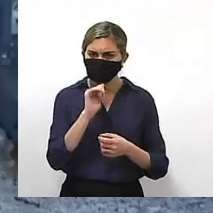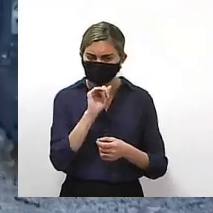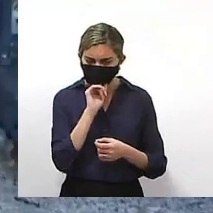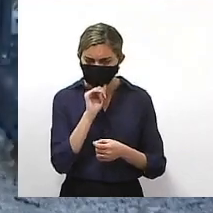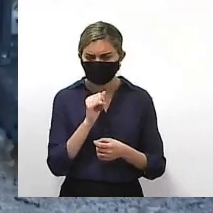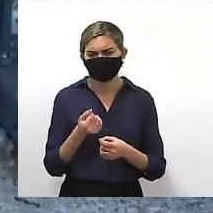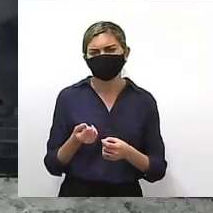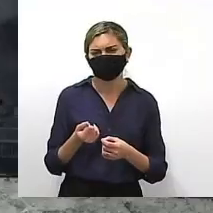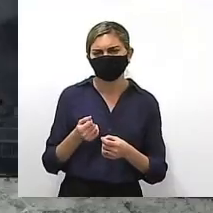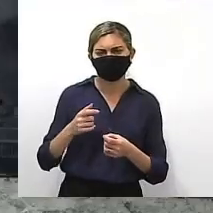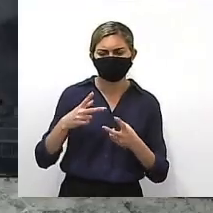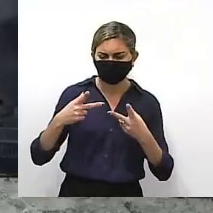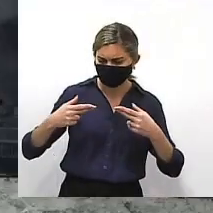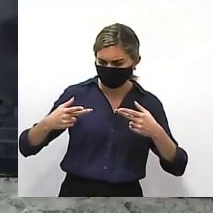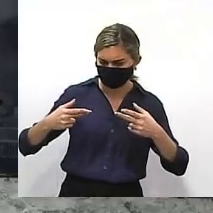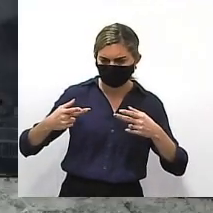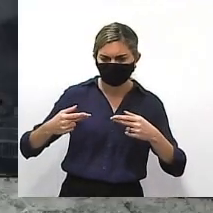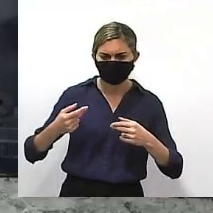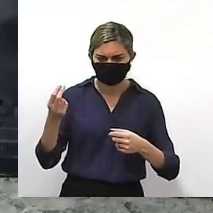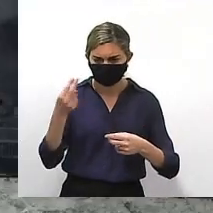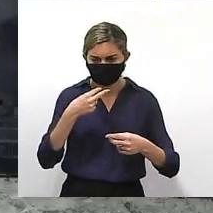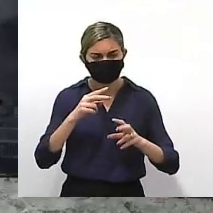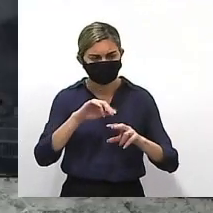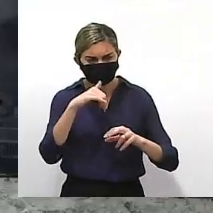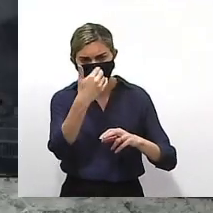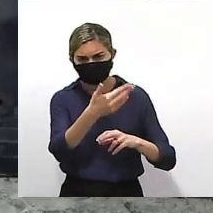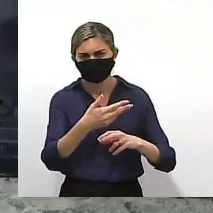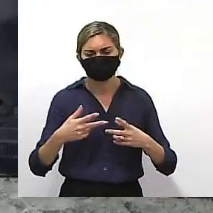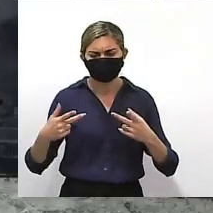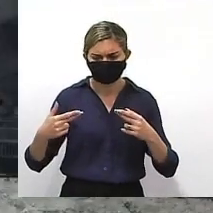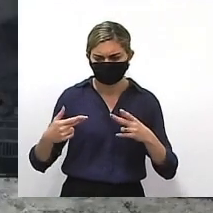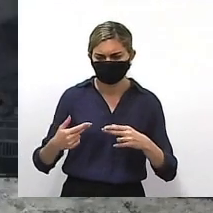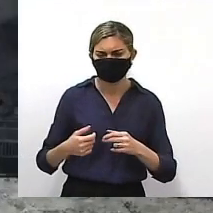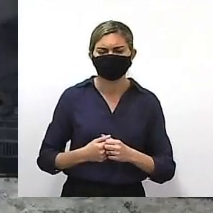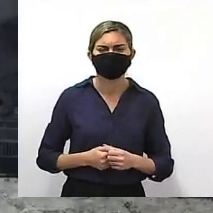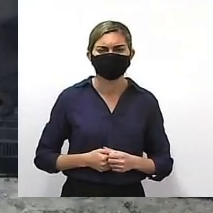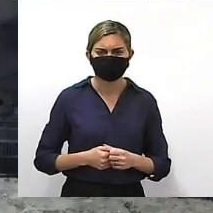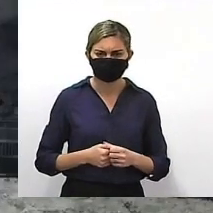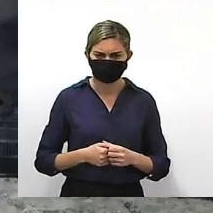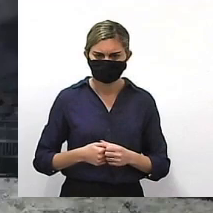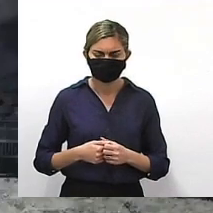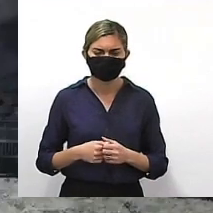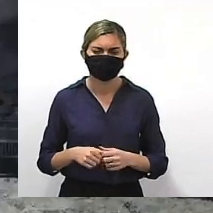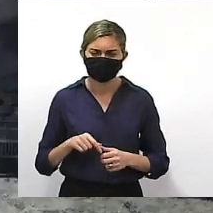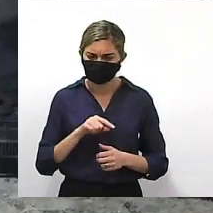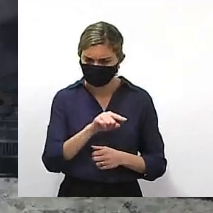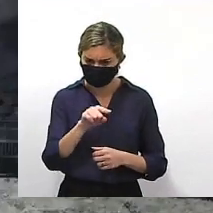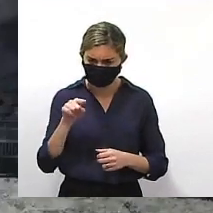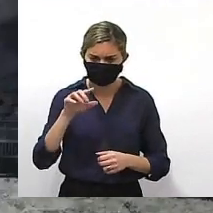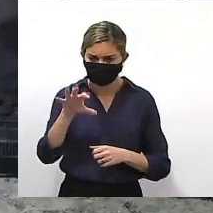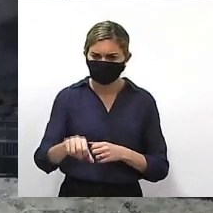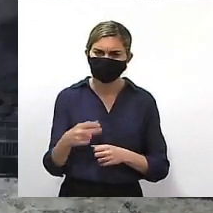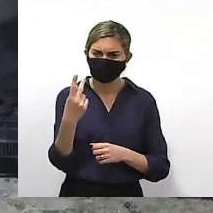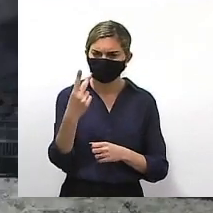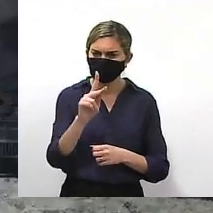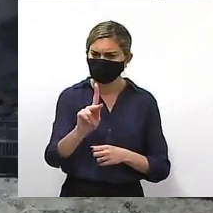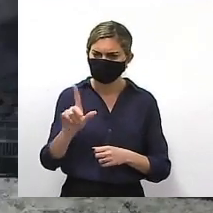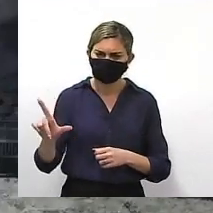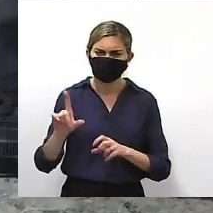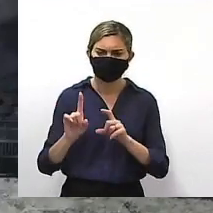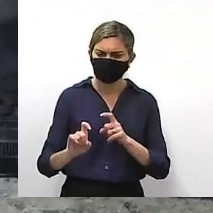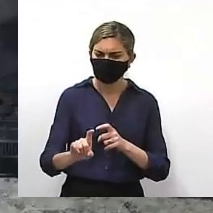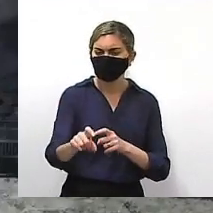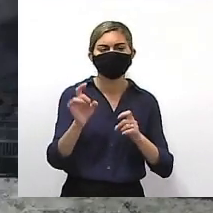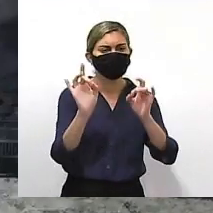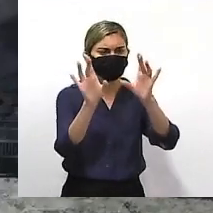de caranguejo. Você vai ali e vende no outro lado. Já é o dinheiro da sua galinha. Você vai ali, pega 2 quilos de camarão, vende